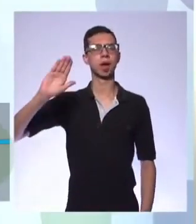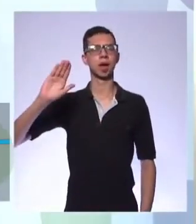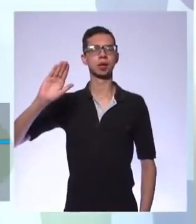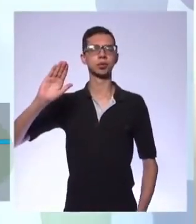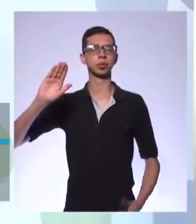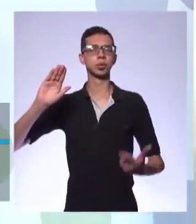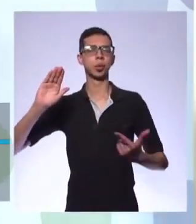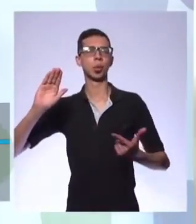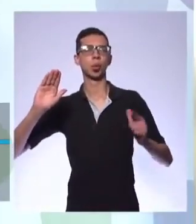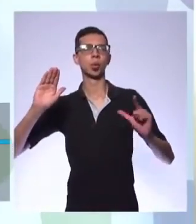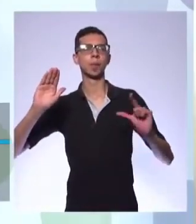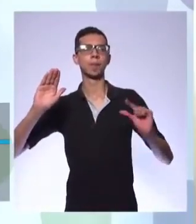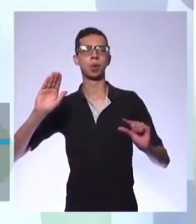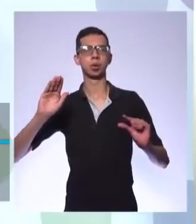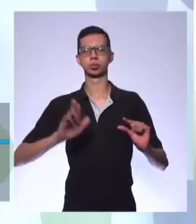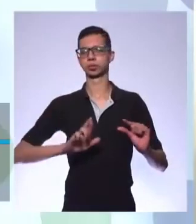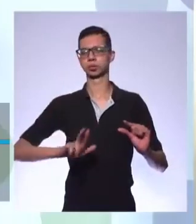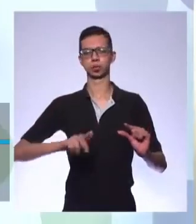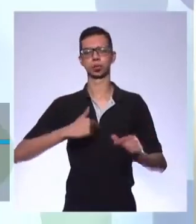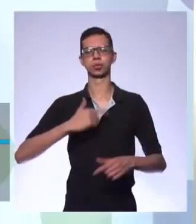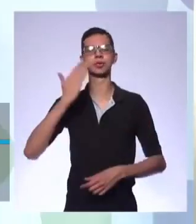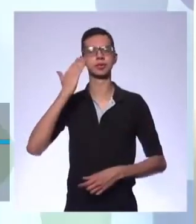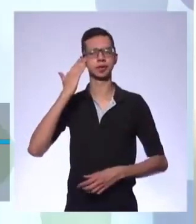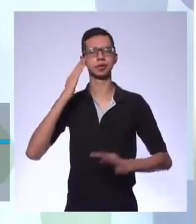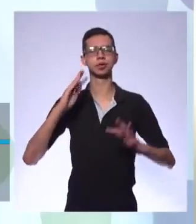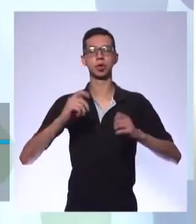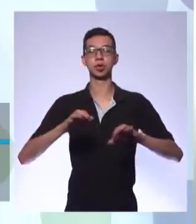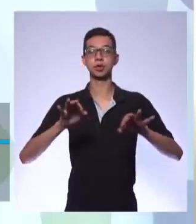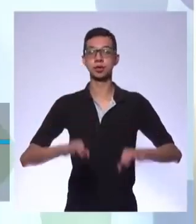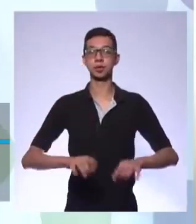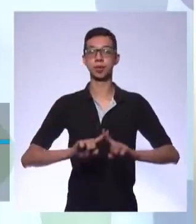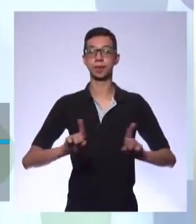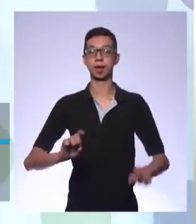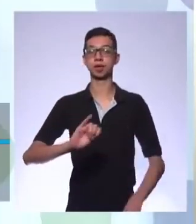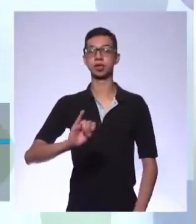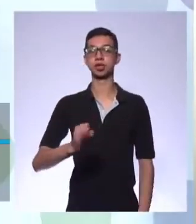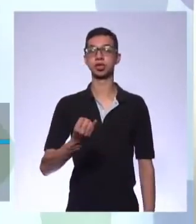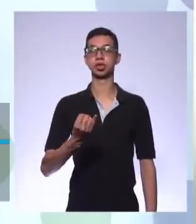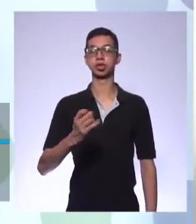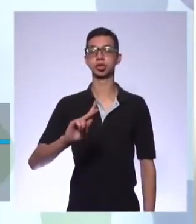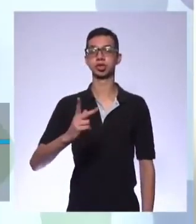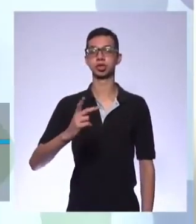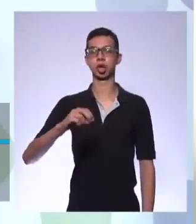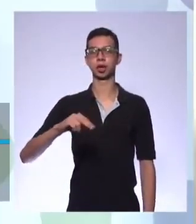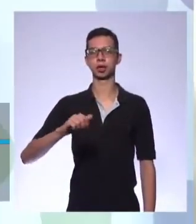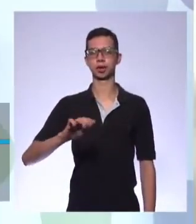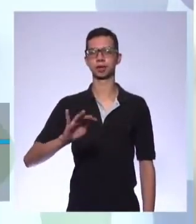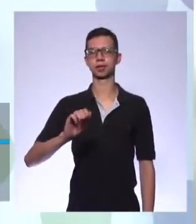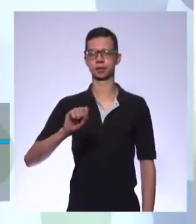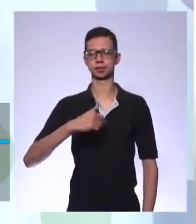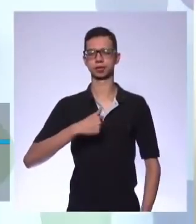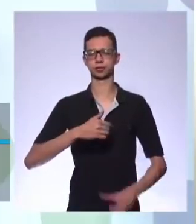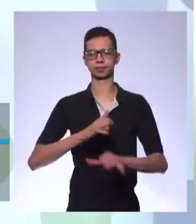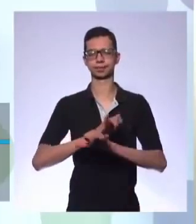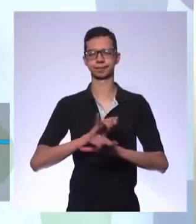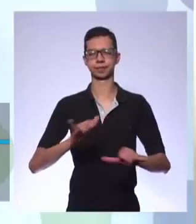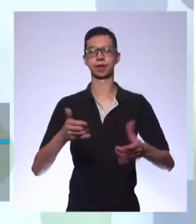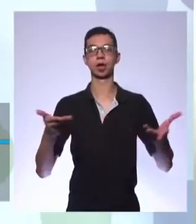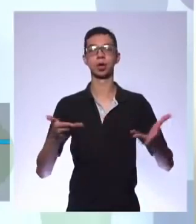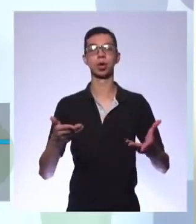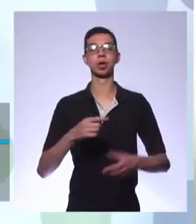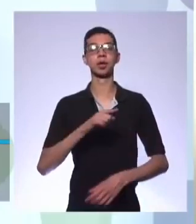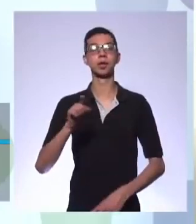bem, Jonatas. Eu sei que outros também acertaram, mas eu peguei o do Jonatas para ilustrar. Tá bom? A gente vai ouvir agora então e